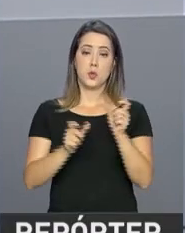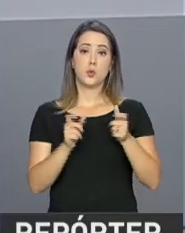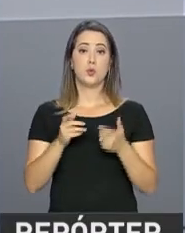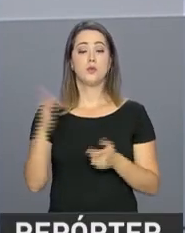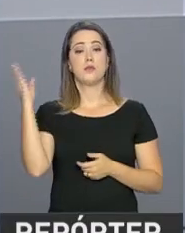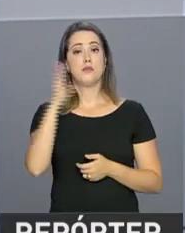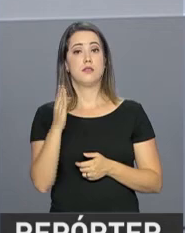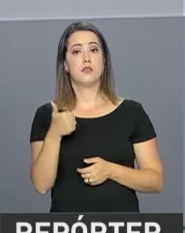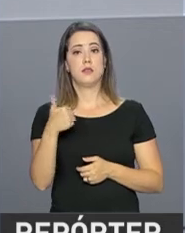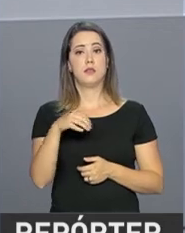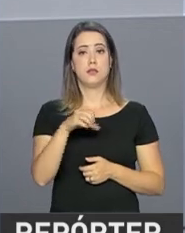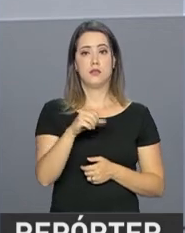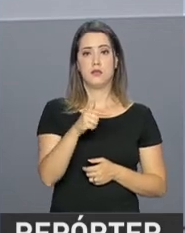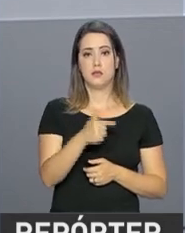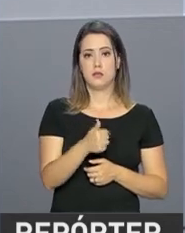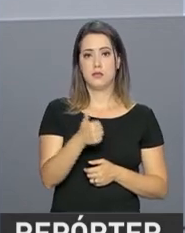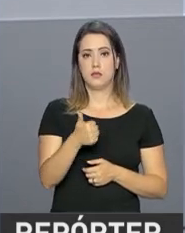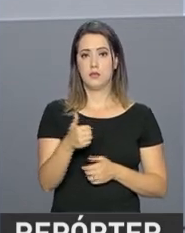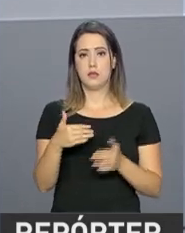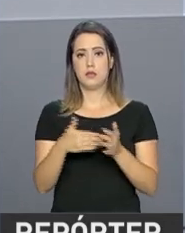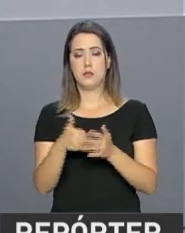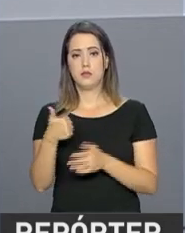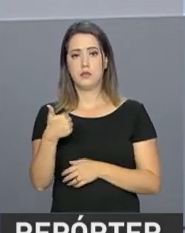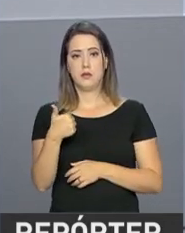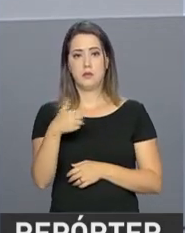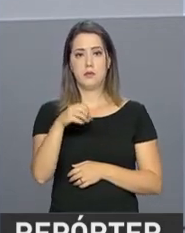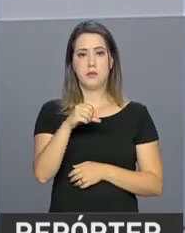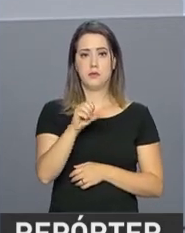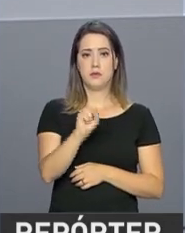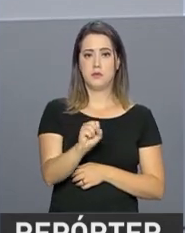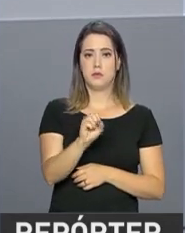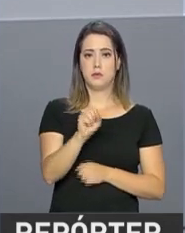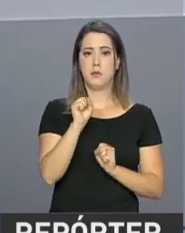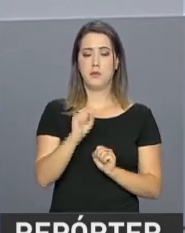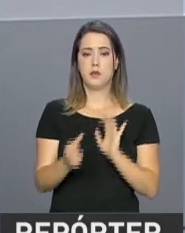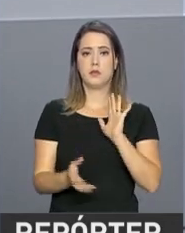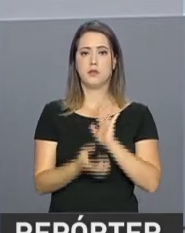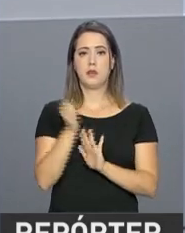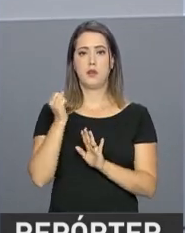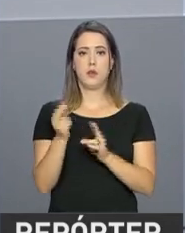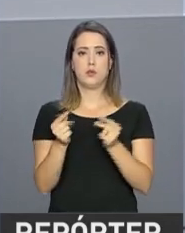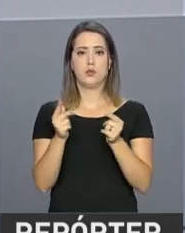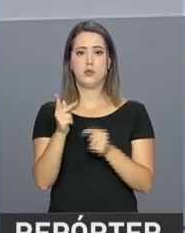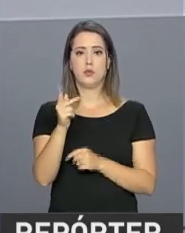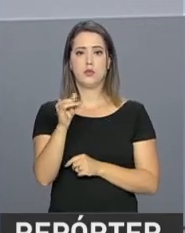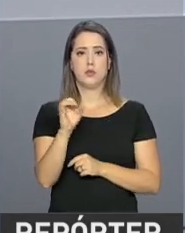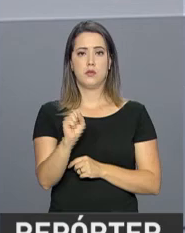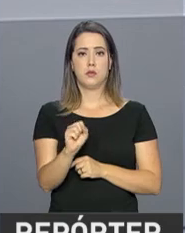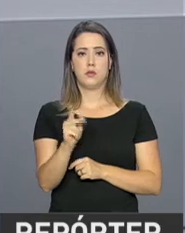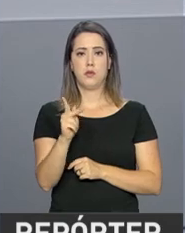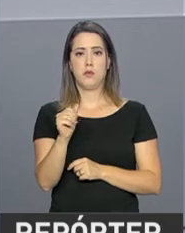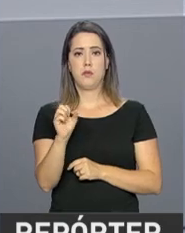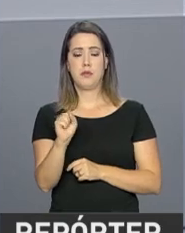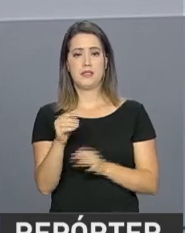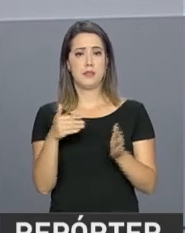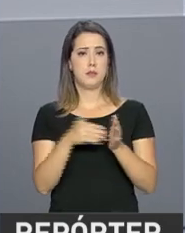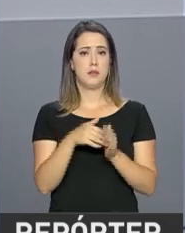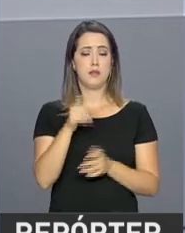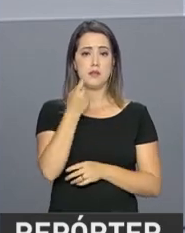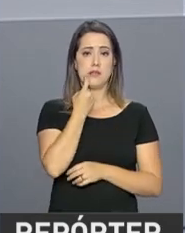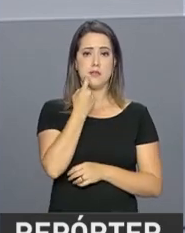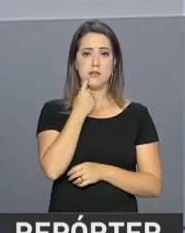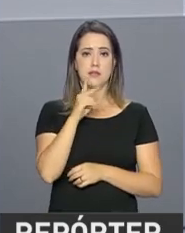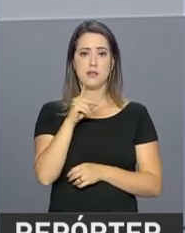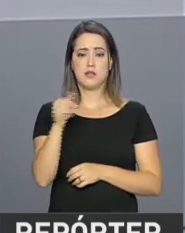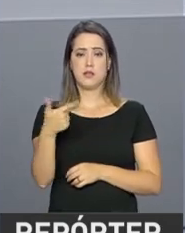entre 1971 e em 1988 podem sacar recursos do fundo pis/pasep até a próxima sexta